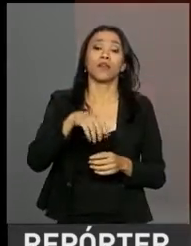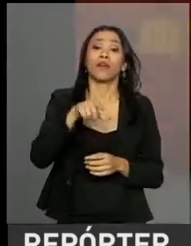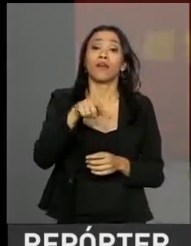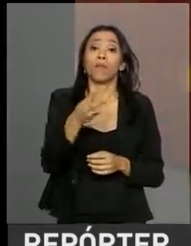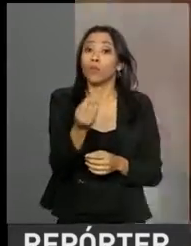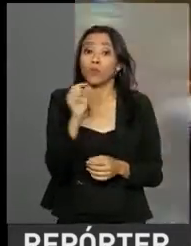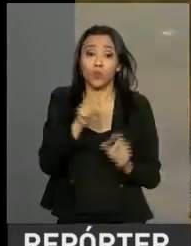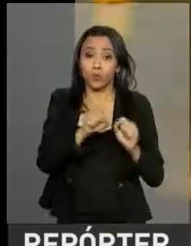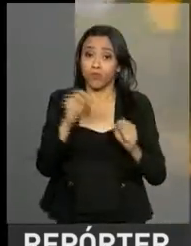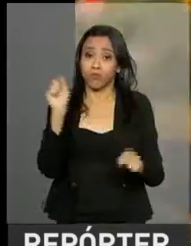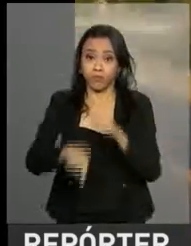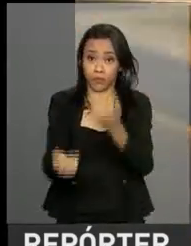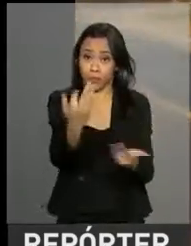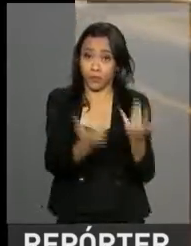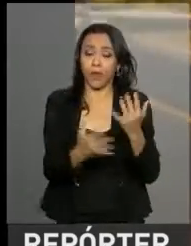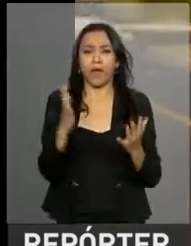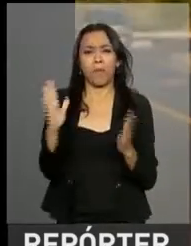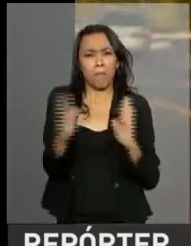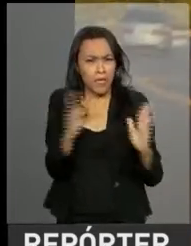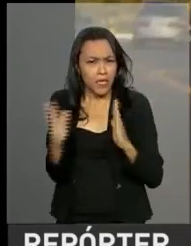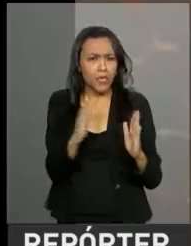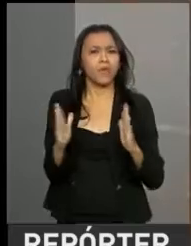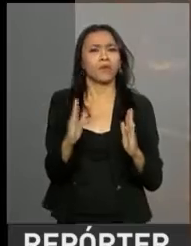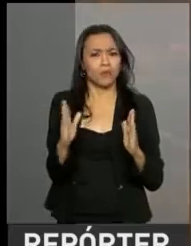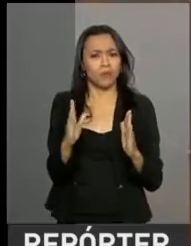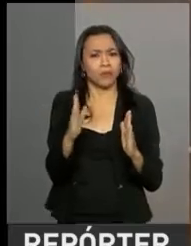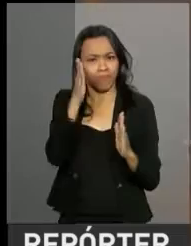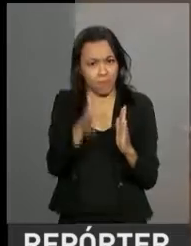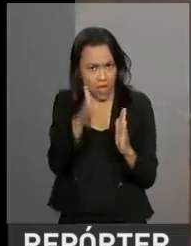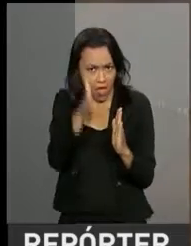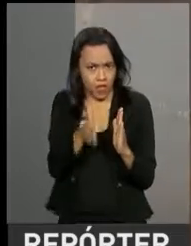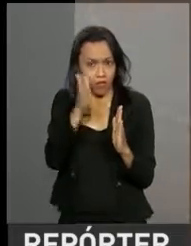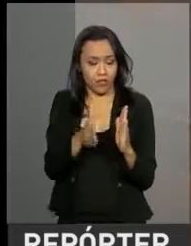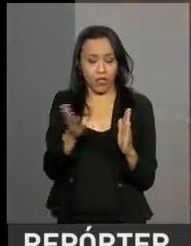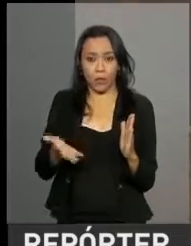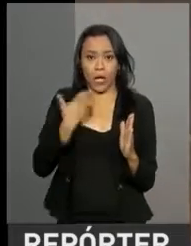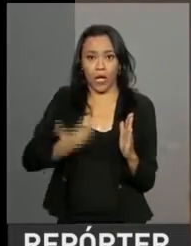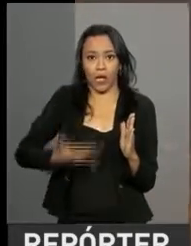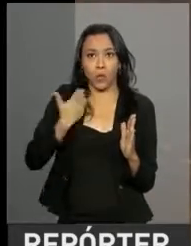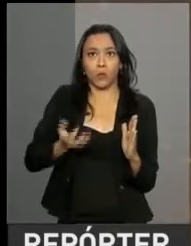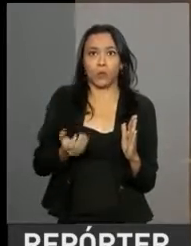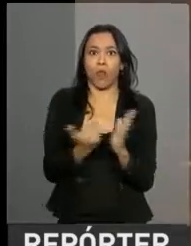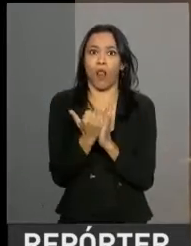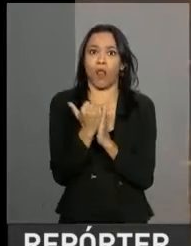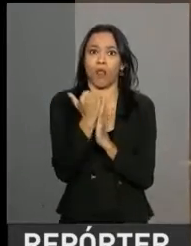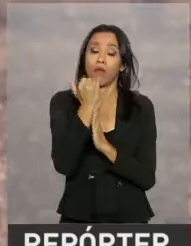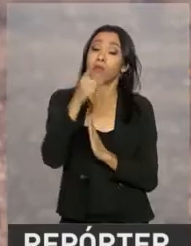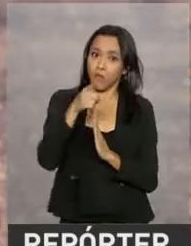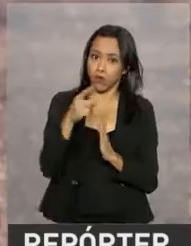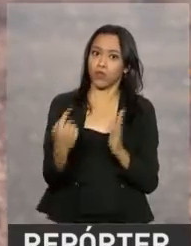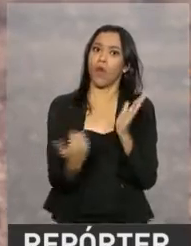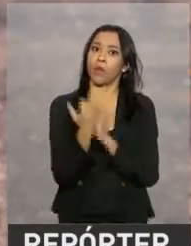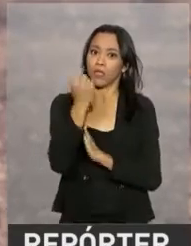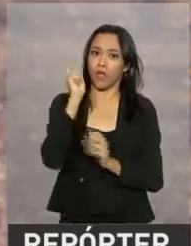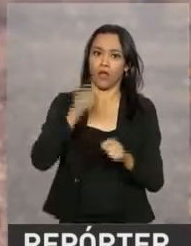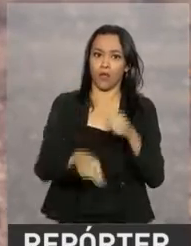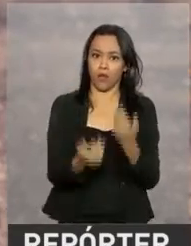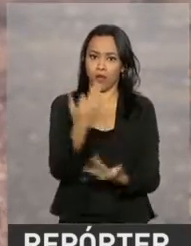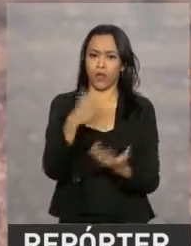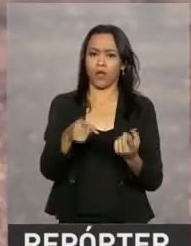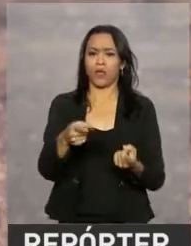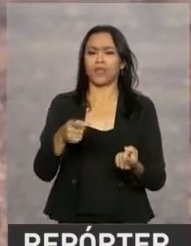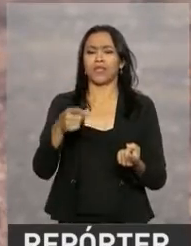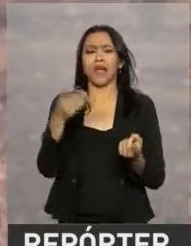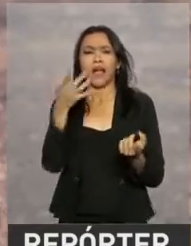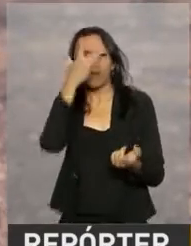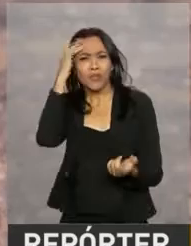22.987. E como ainda estamos no meio do período de estiagem com temperaturas altas, esses números ainda podem piorar. Além do clima seco, as